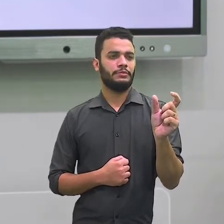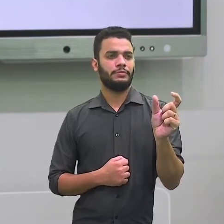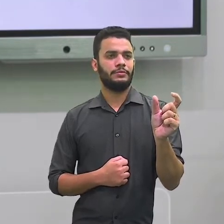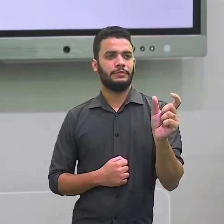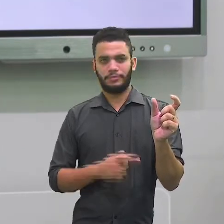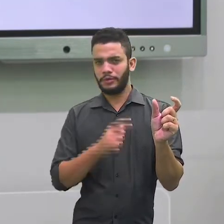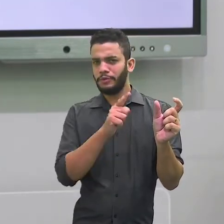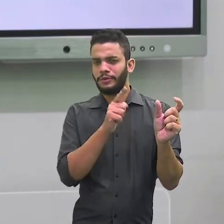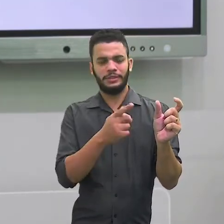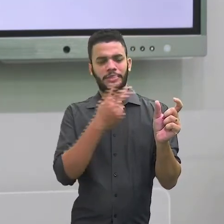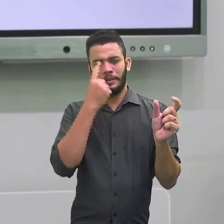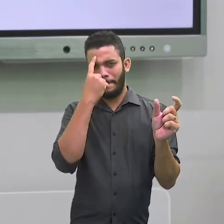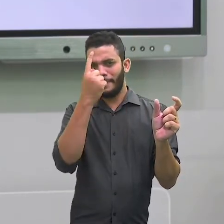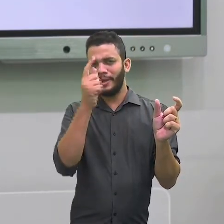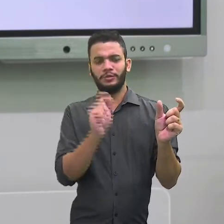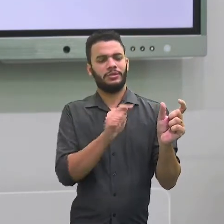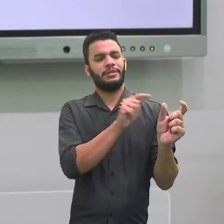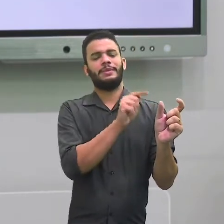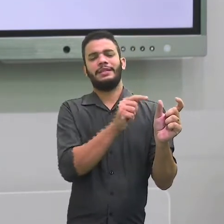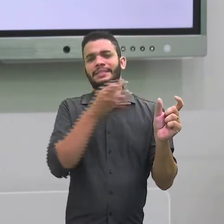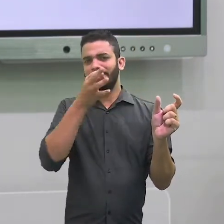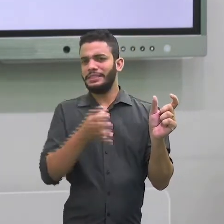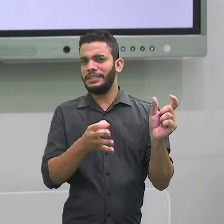E aí, gente? A palavra dela está...